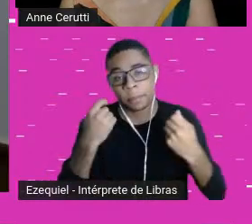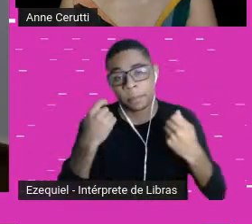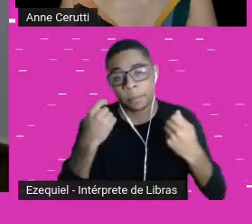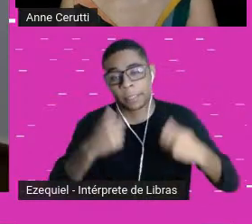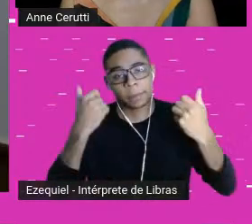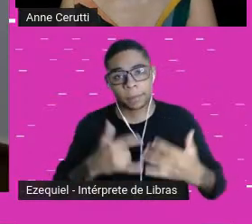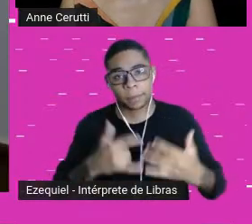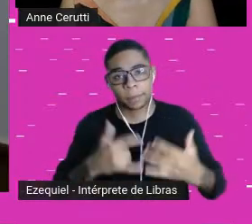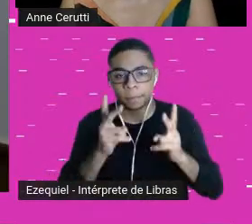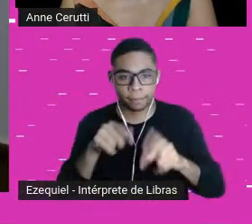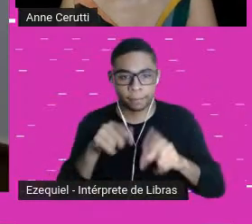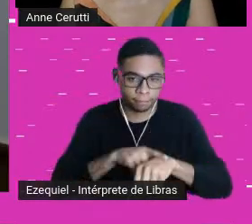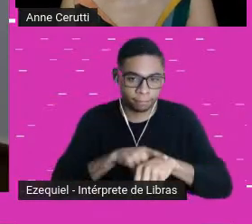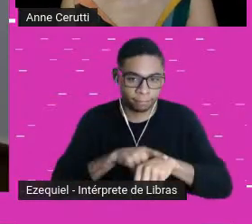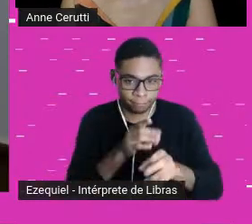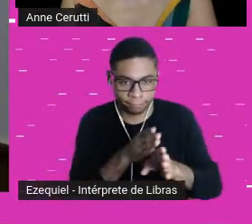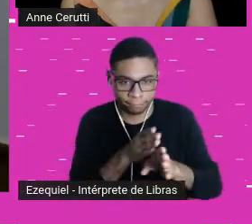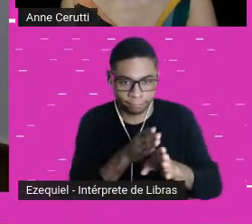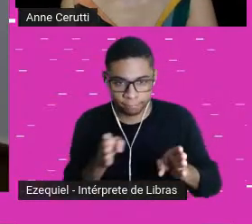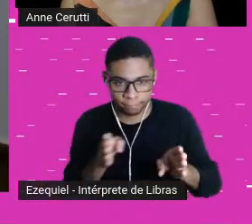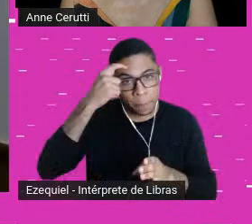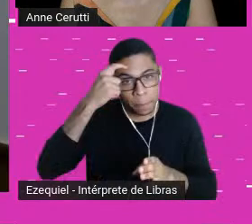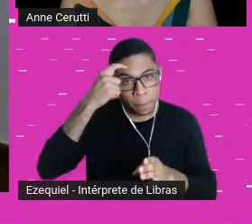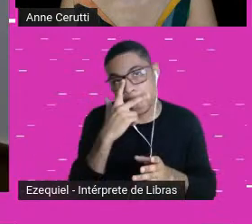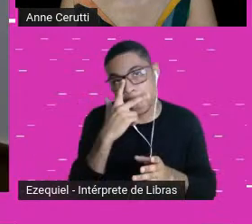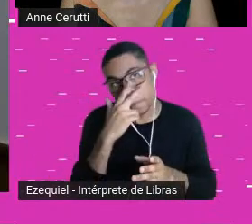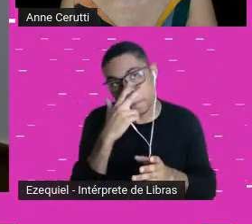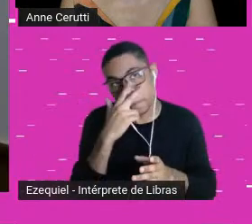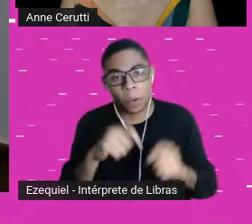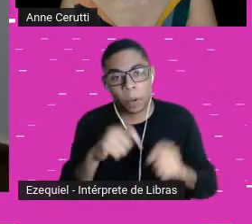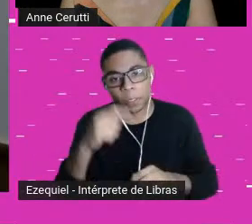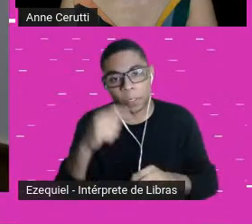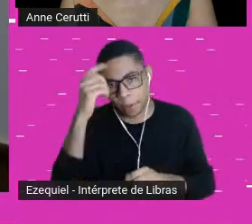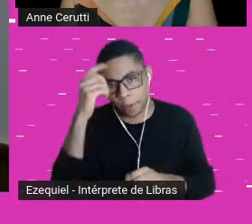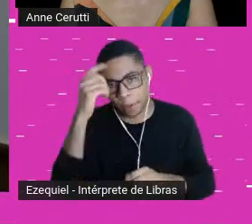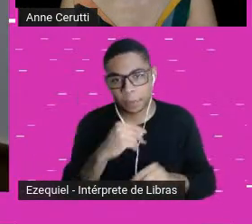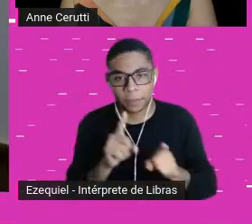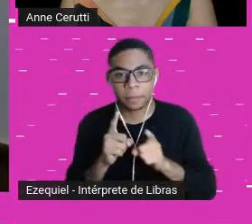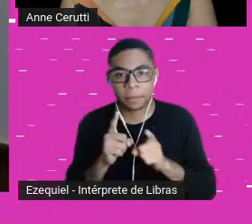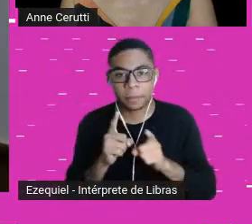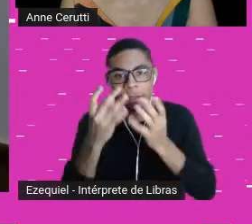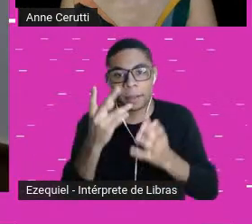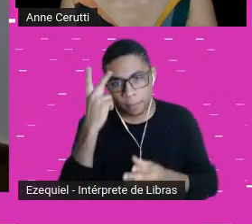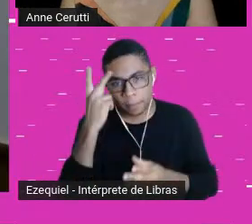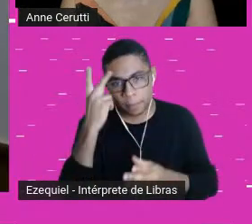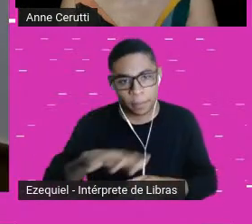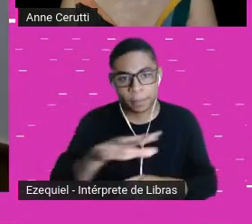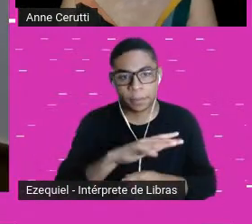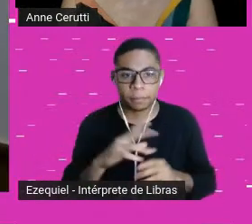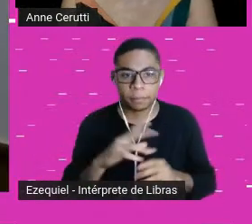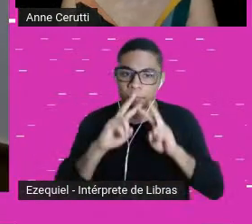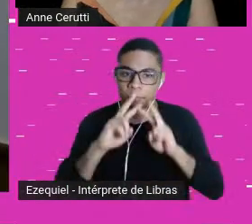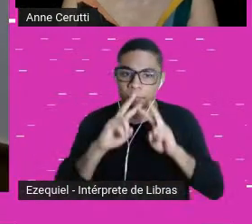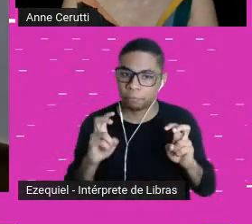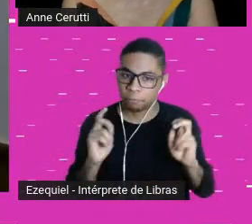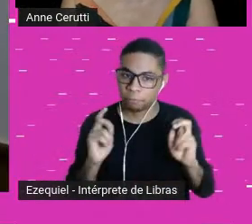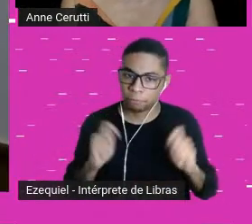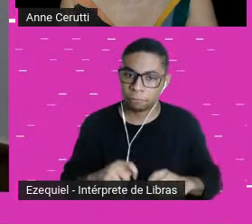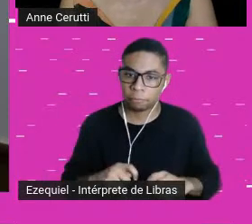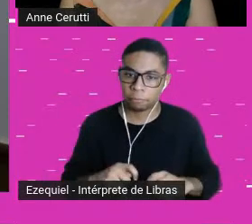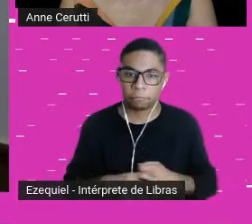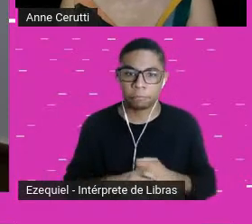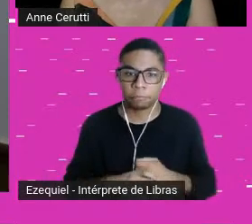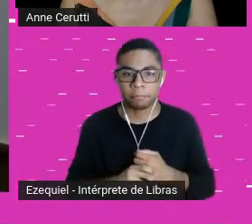memória bonita para trazer sobre isso. Eu estou mudando o papel aqui, mas é porque eu sei que você está É,